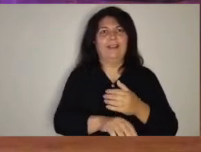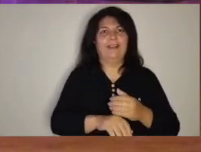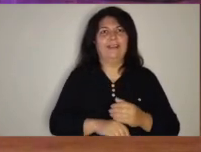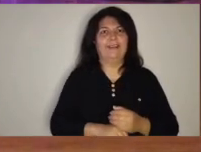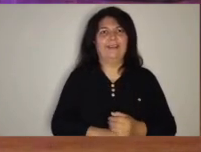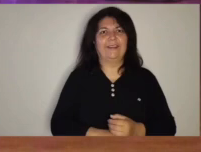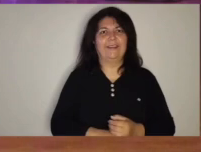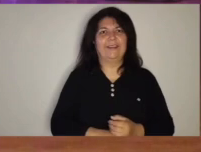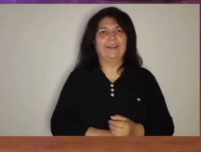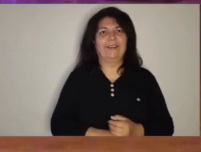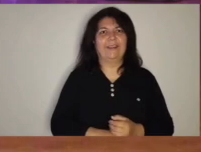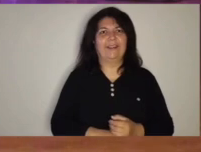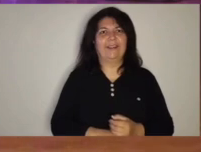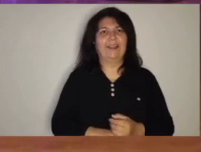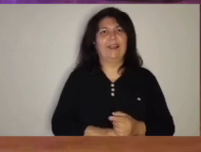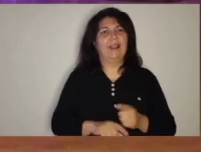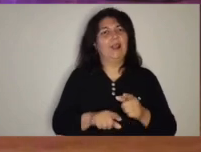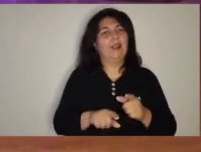lar.